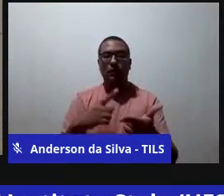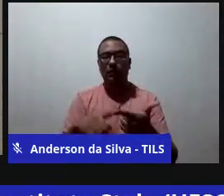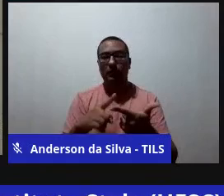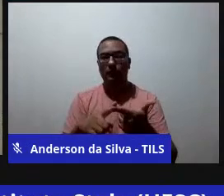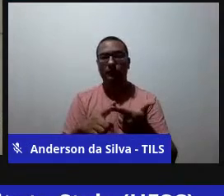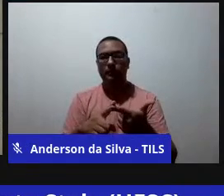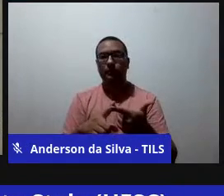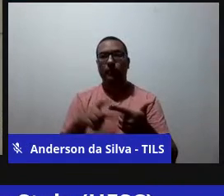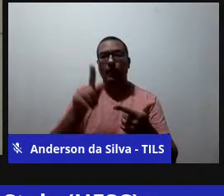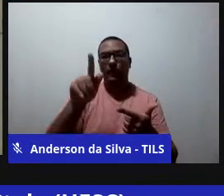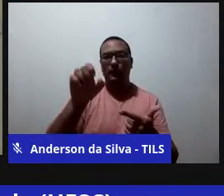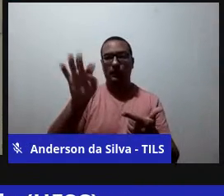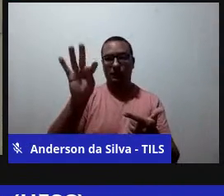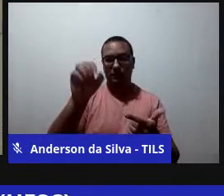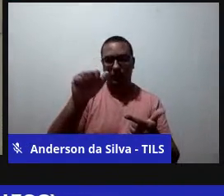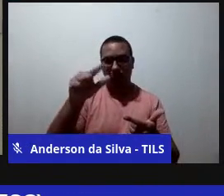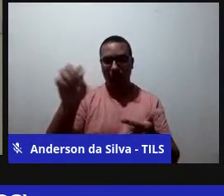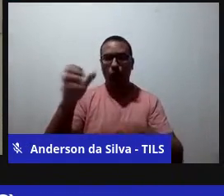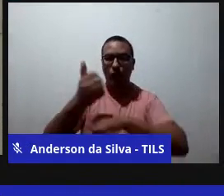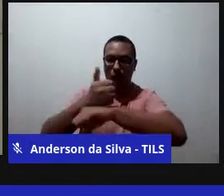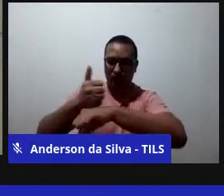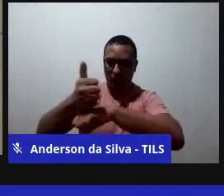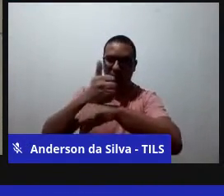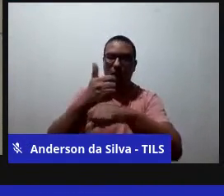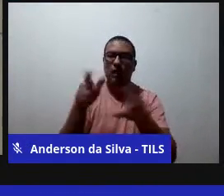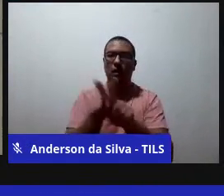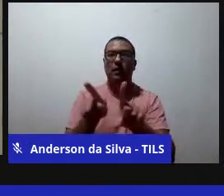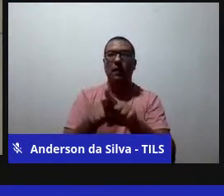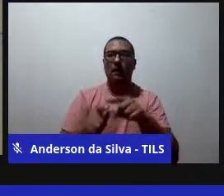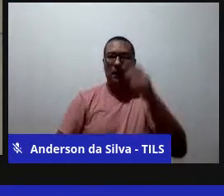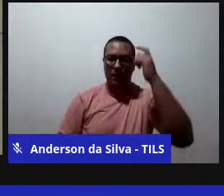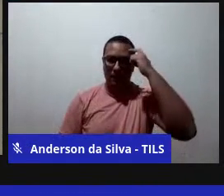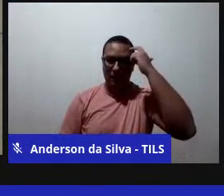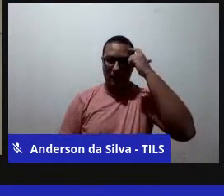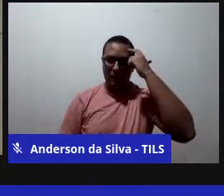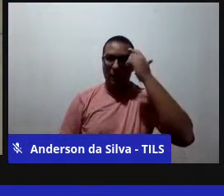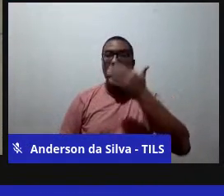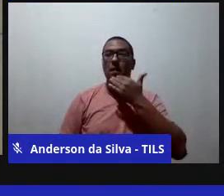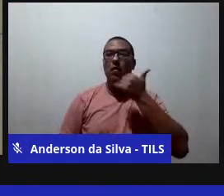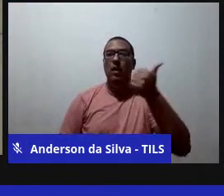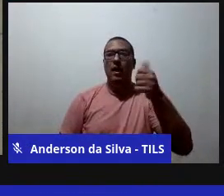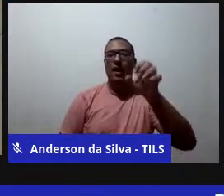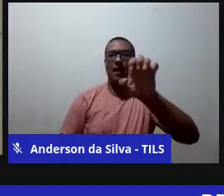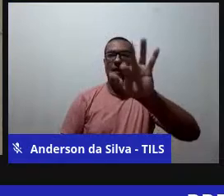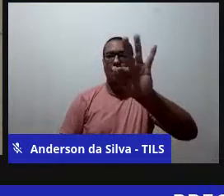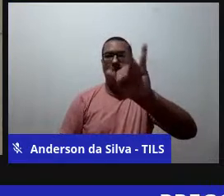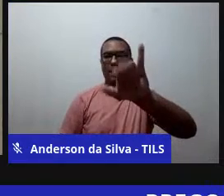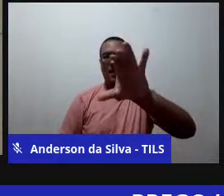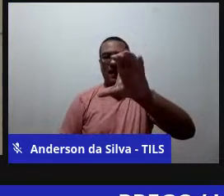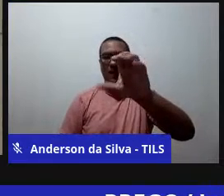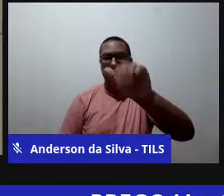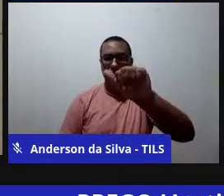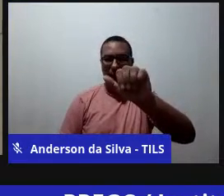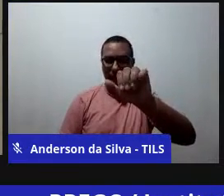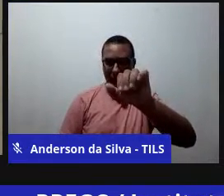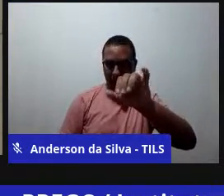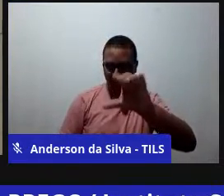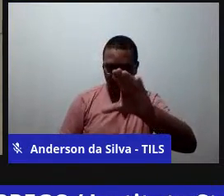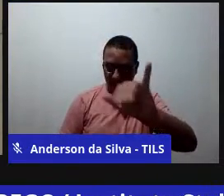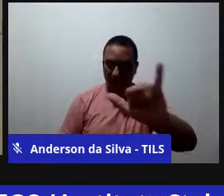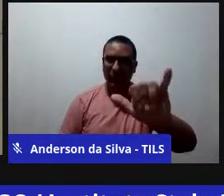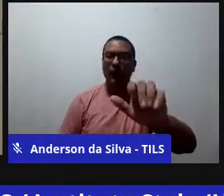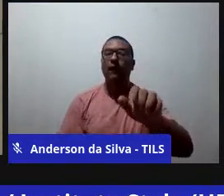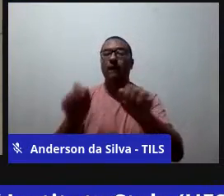gestão da qualidade buscou a eficácia, quer dizer, fazer mais com menos e melhor.